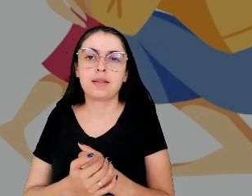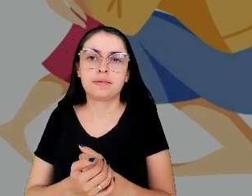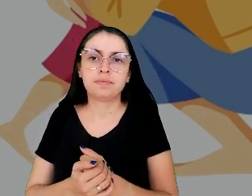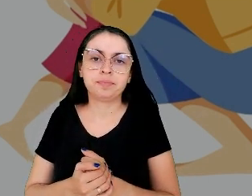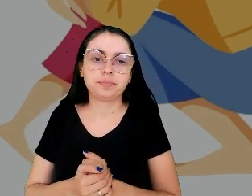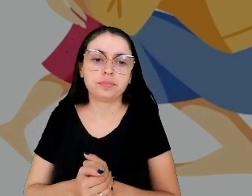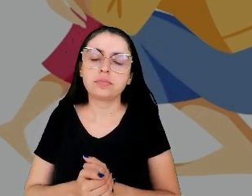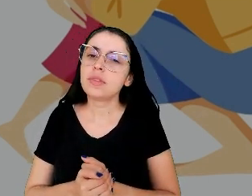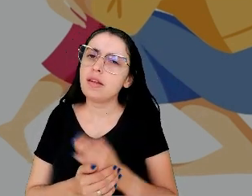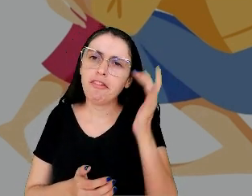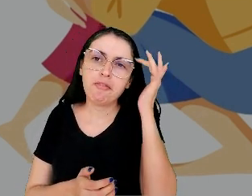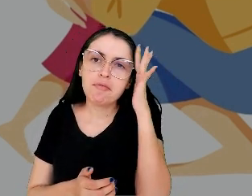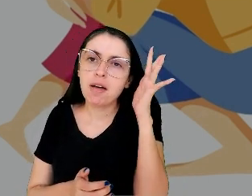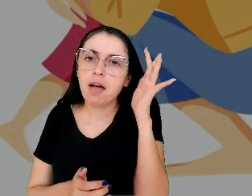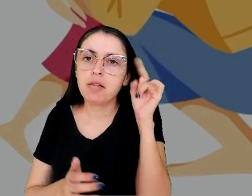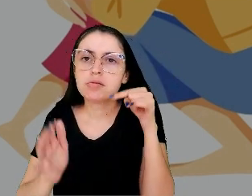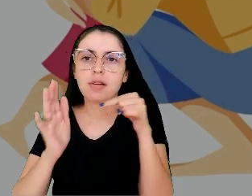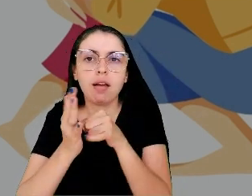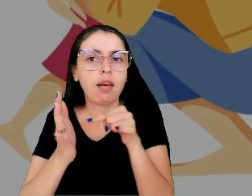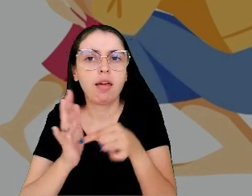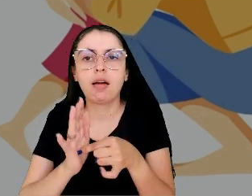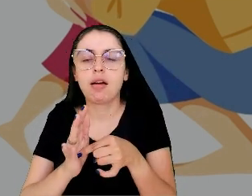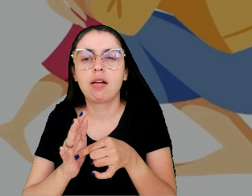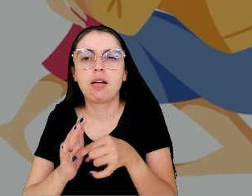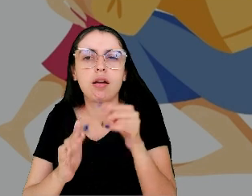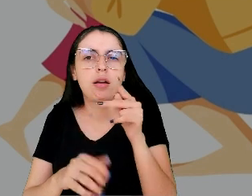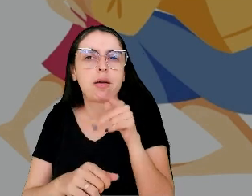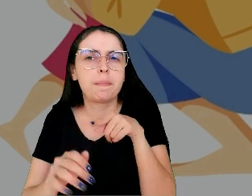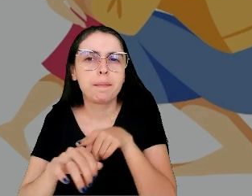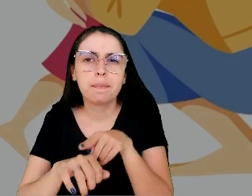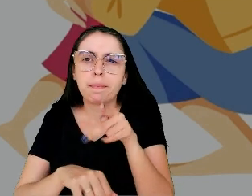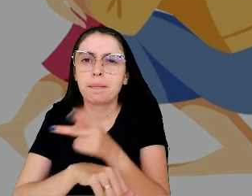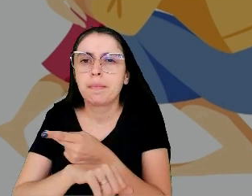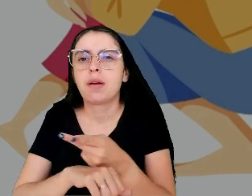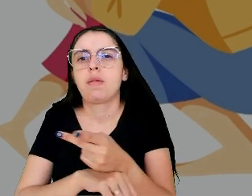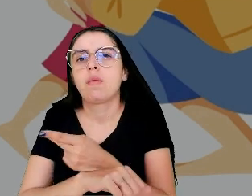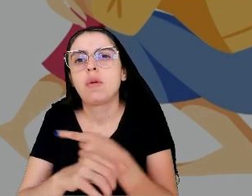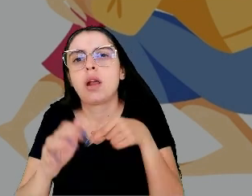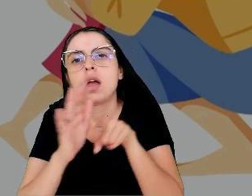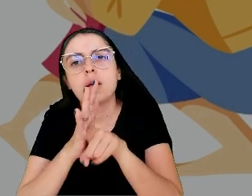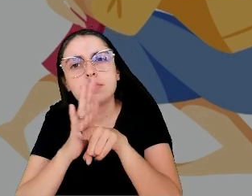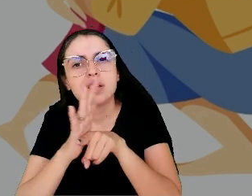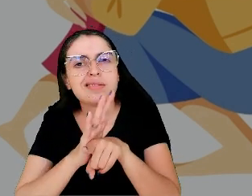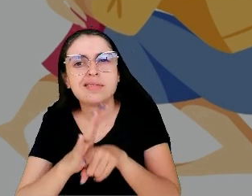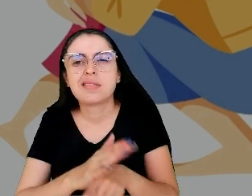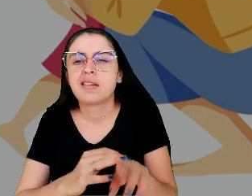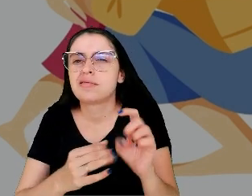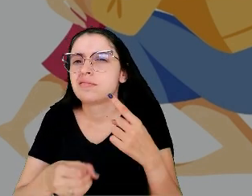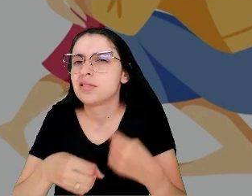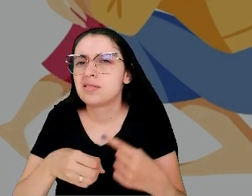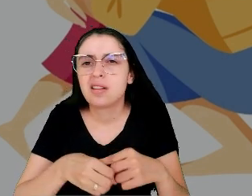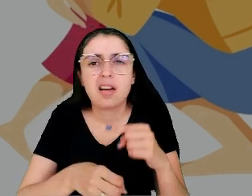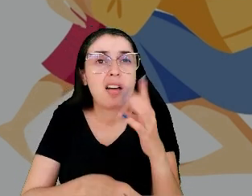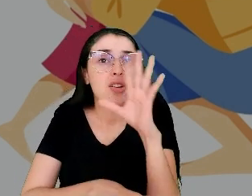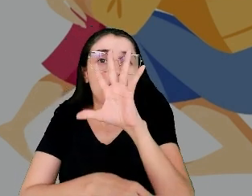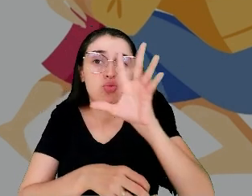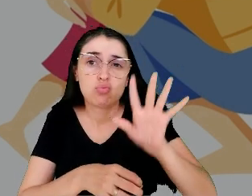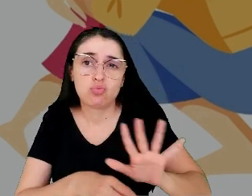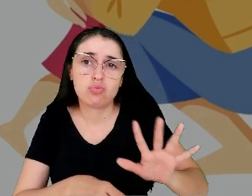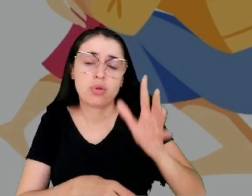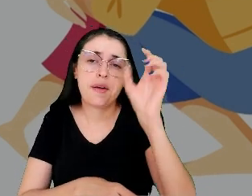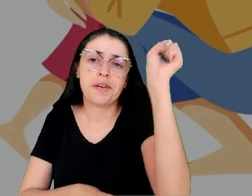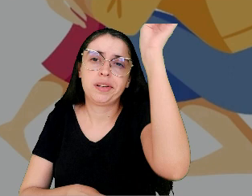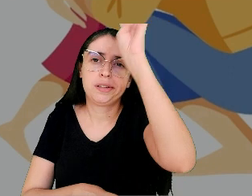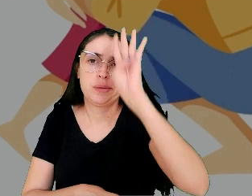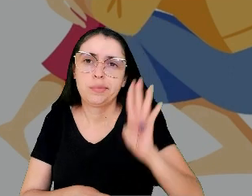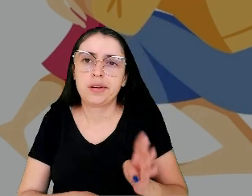é muito fácil clicar e acessar qualquer cidade do Brasil e verificar por